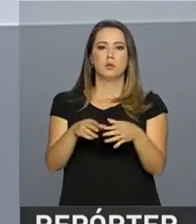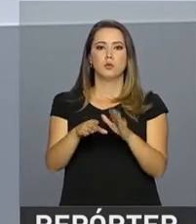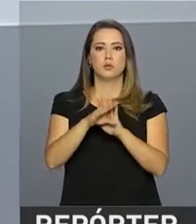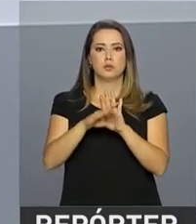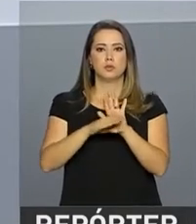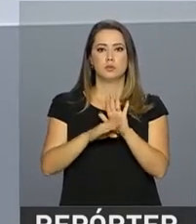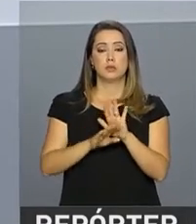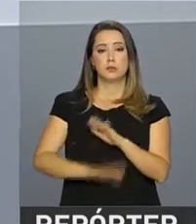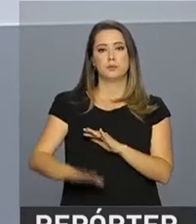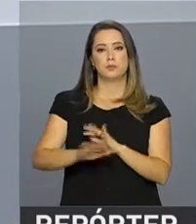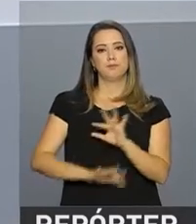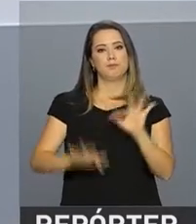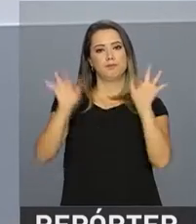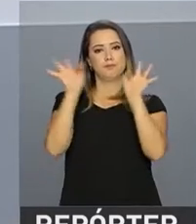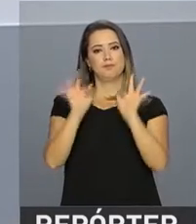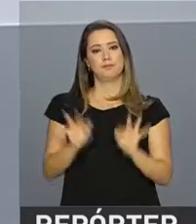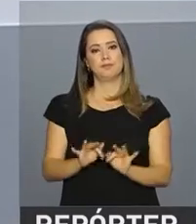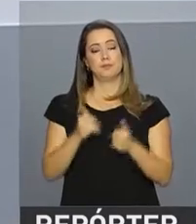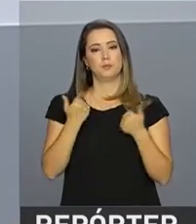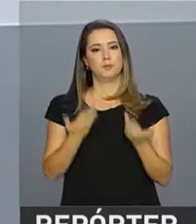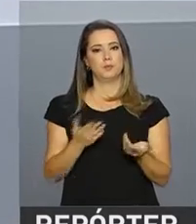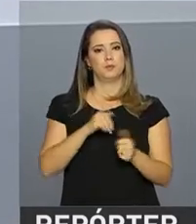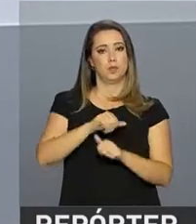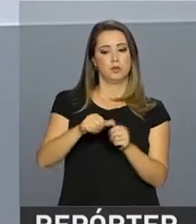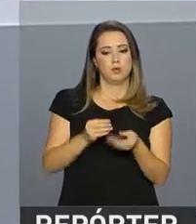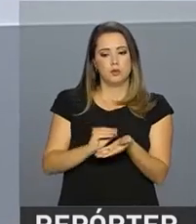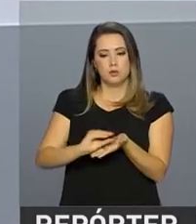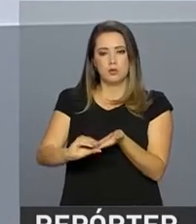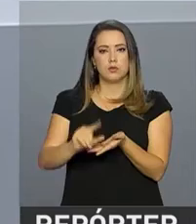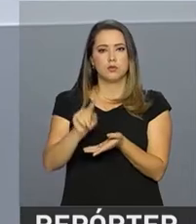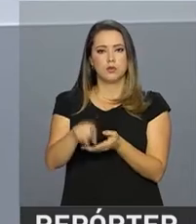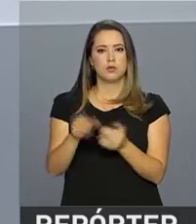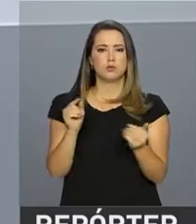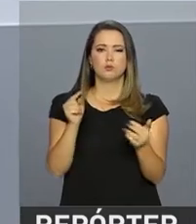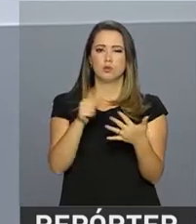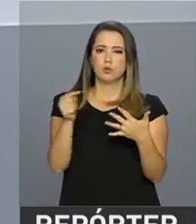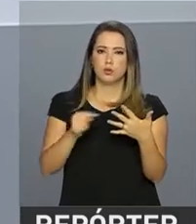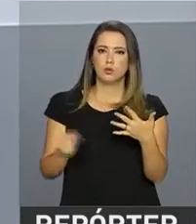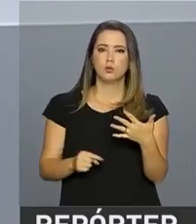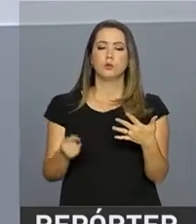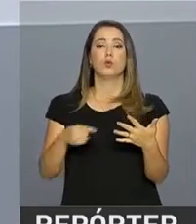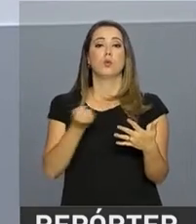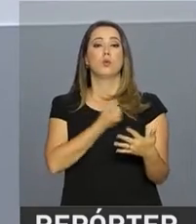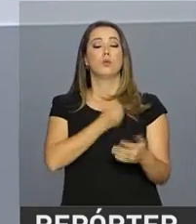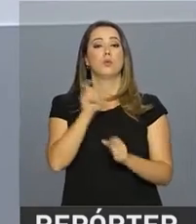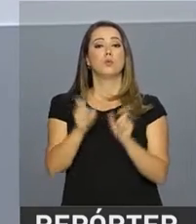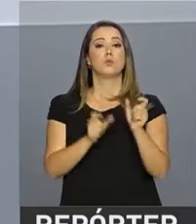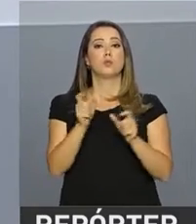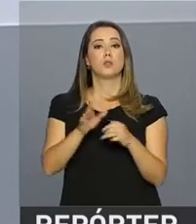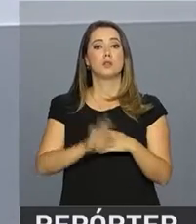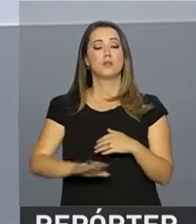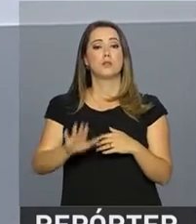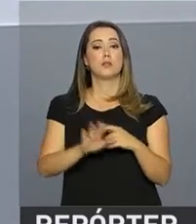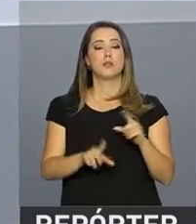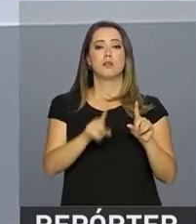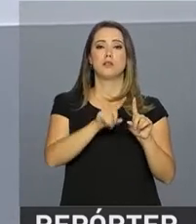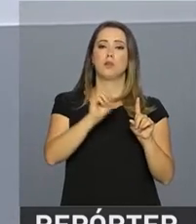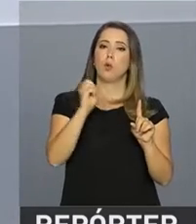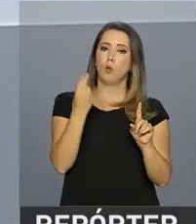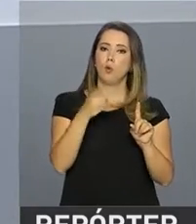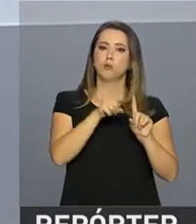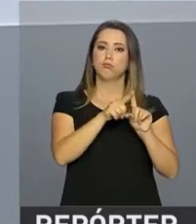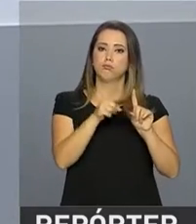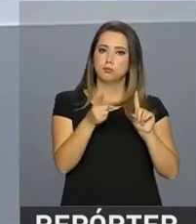do programa criança feliz a transferência é feita de acordo com a quantidade de crianças e gestantes acompanhadas